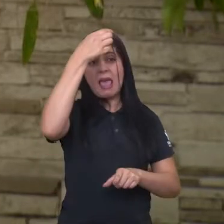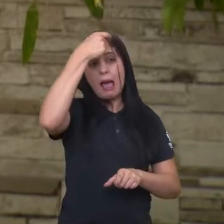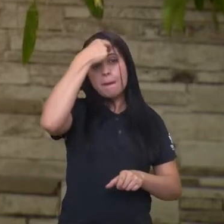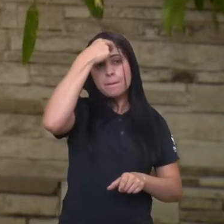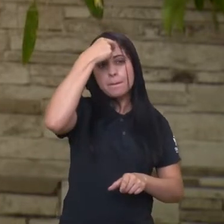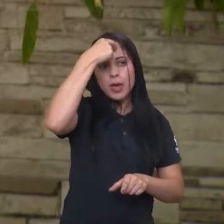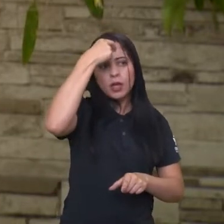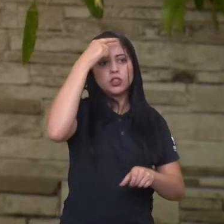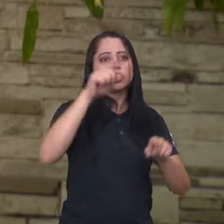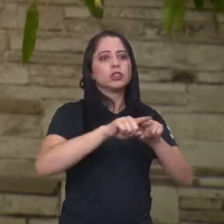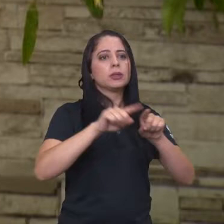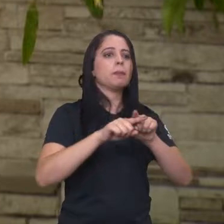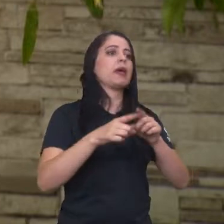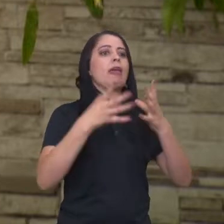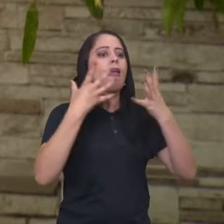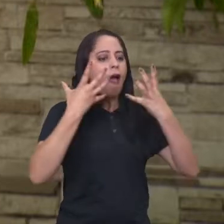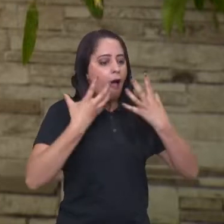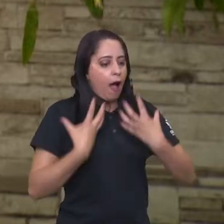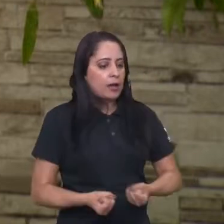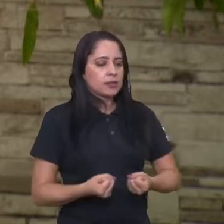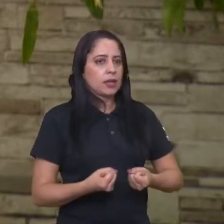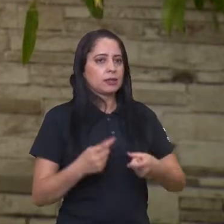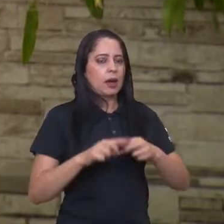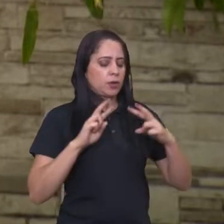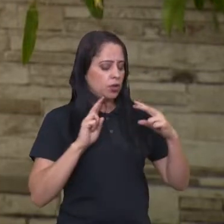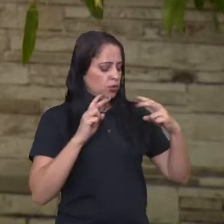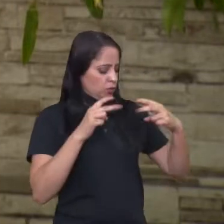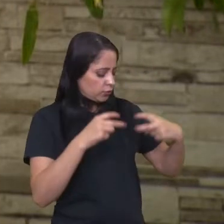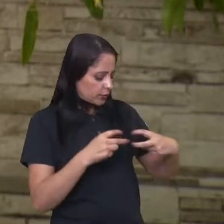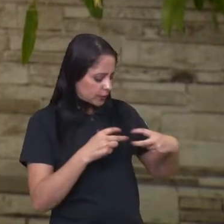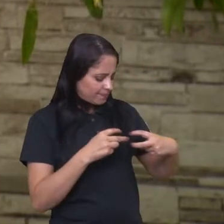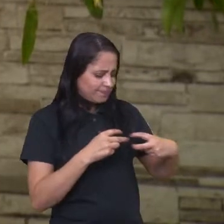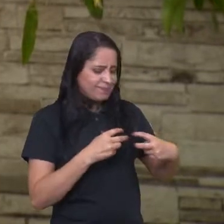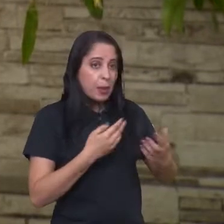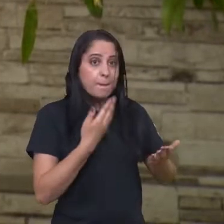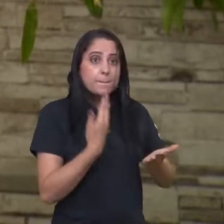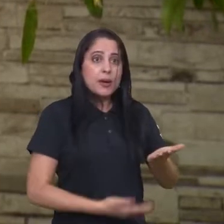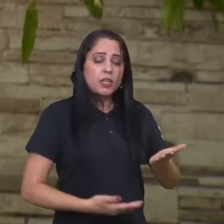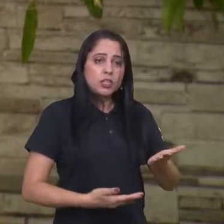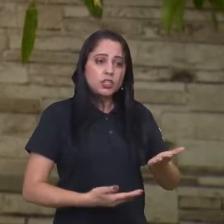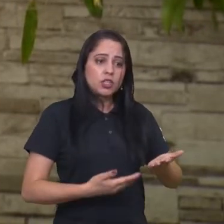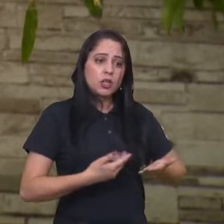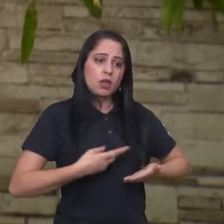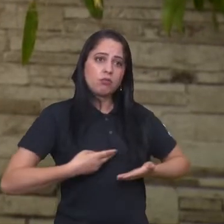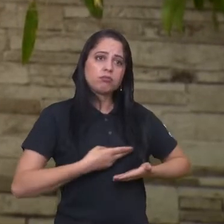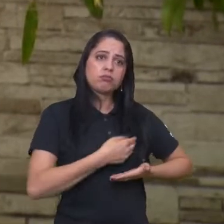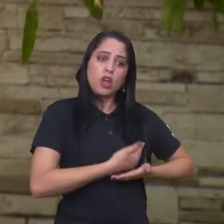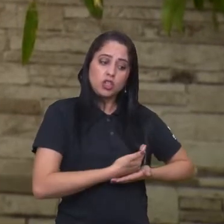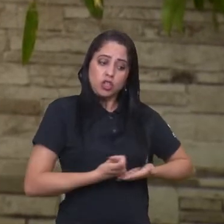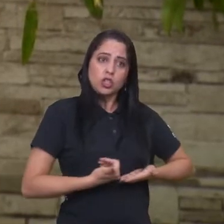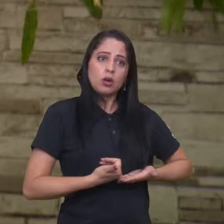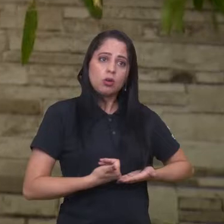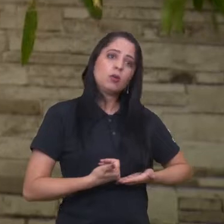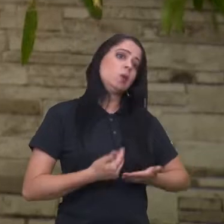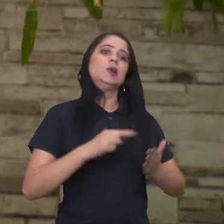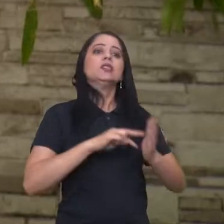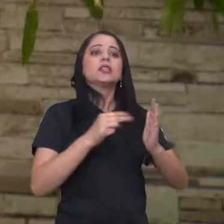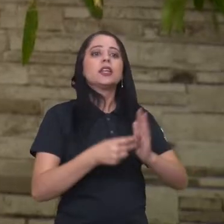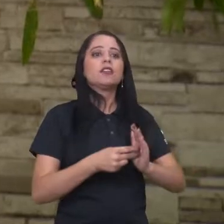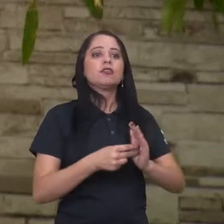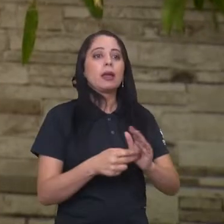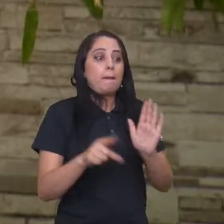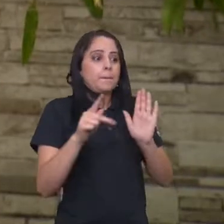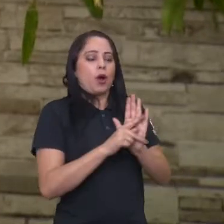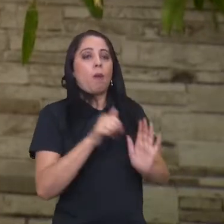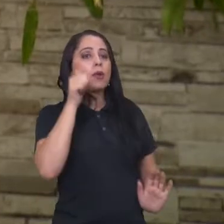um seio, porque você perde um seio, é uma parte do nosso corpo, né? De mulher, a gente fica com a